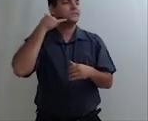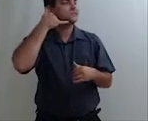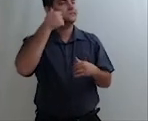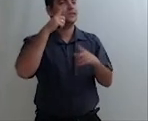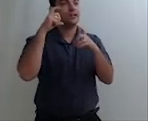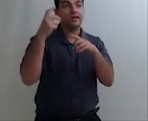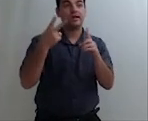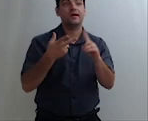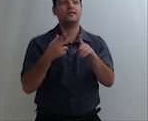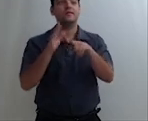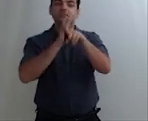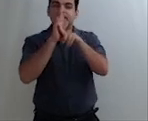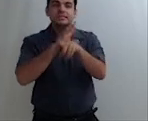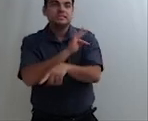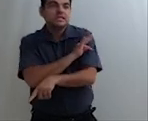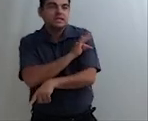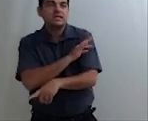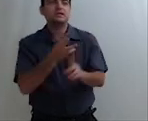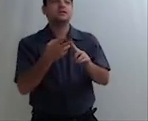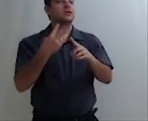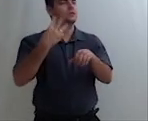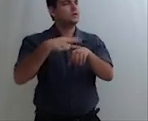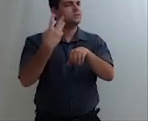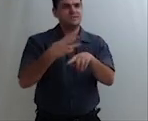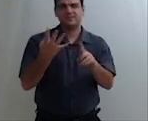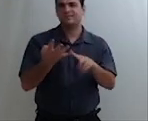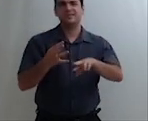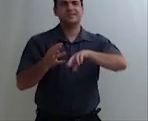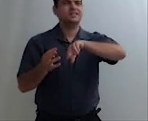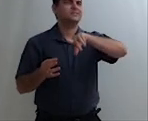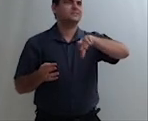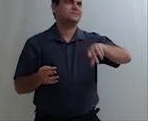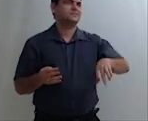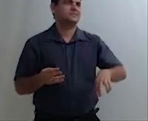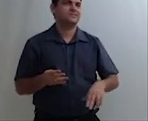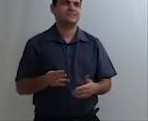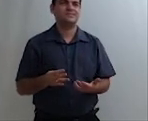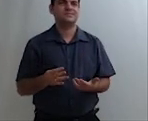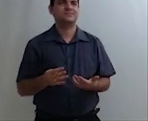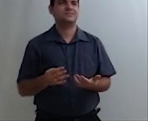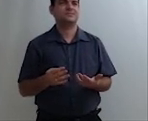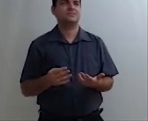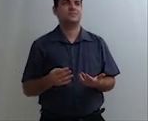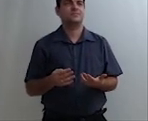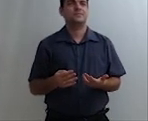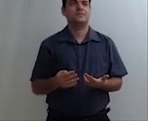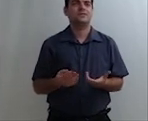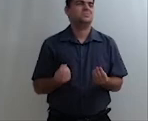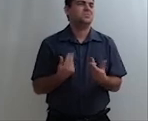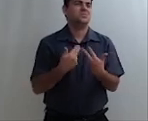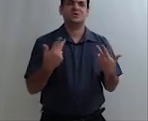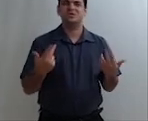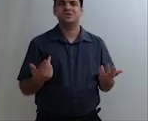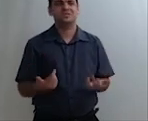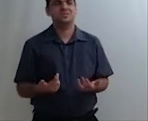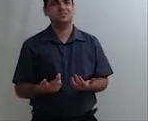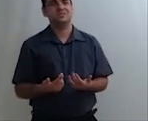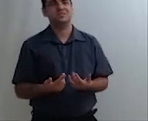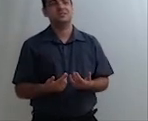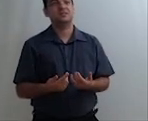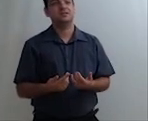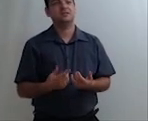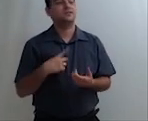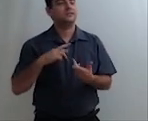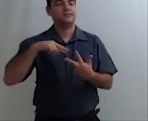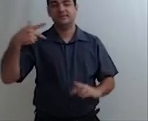prova pericial tem a prova do WhatsApp tem a prova eh provas documentais diversas DNA